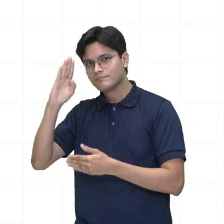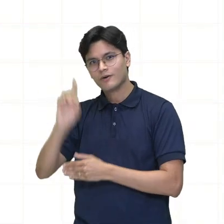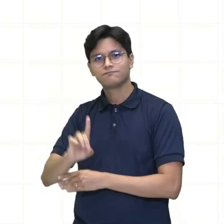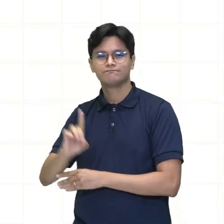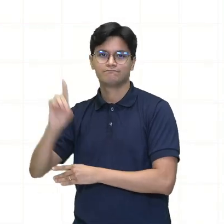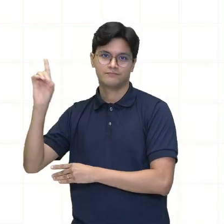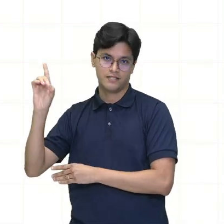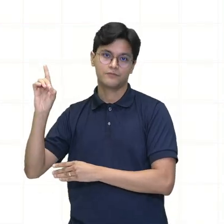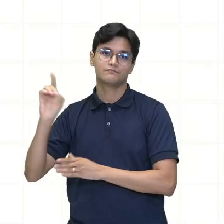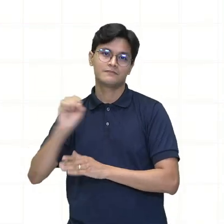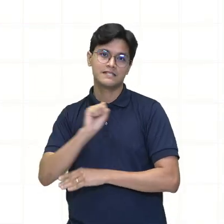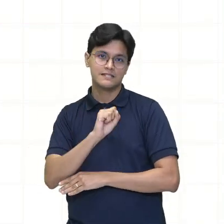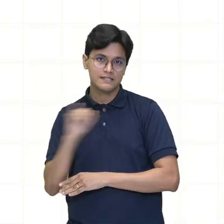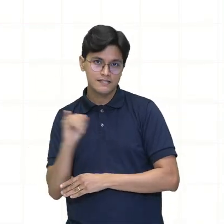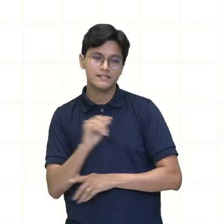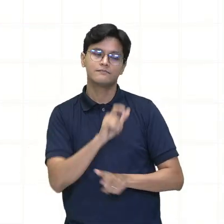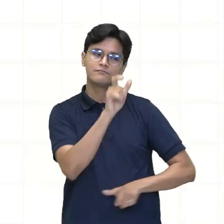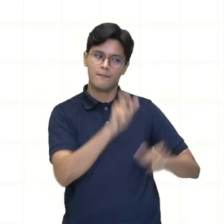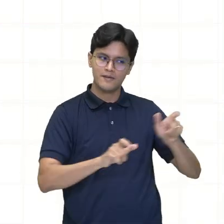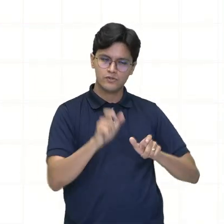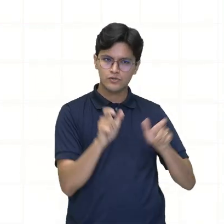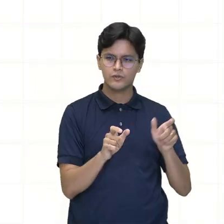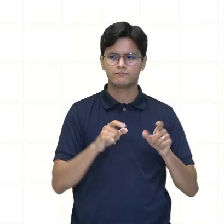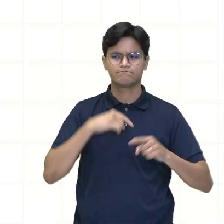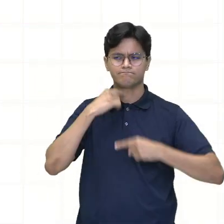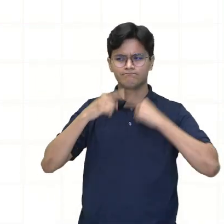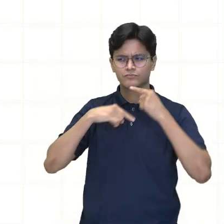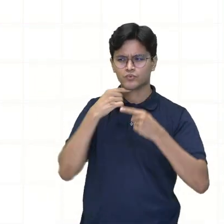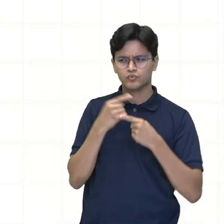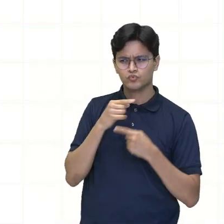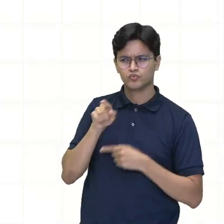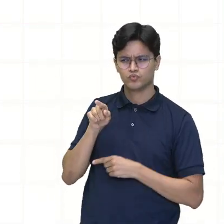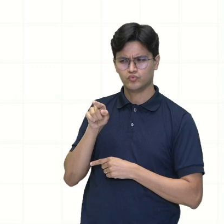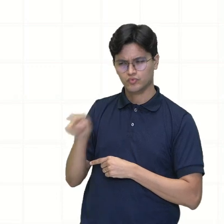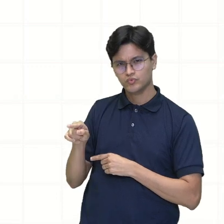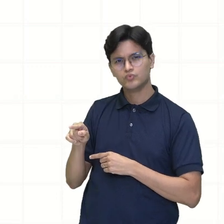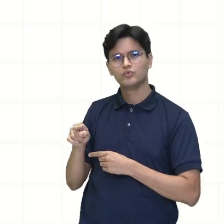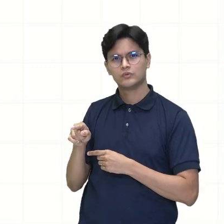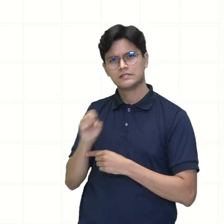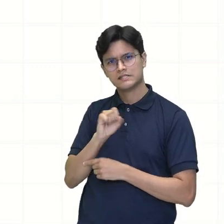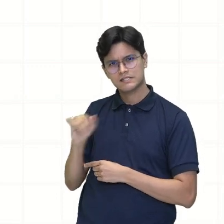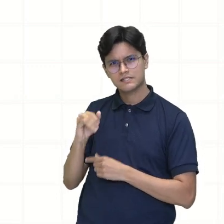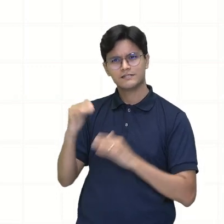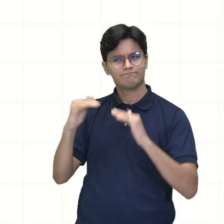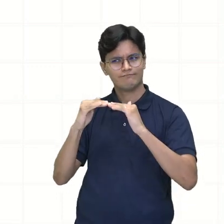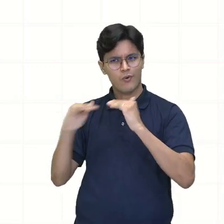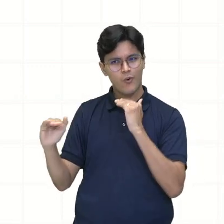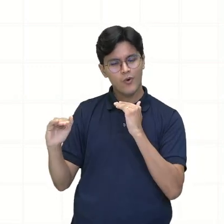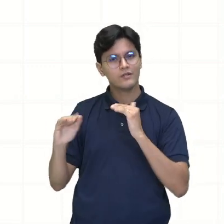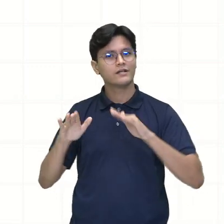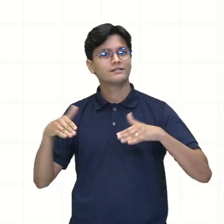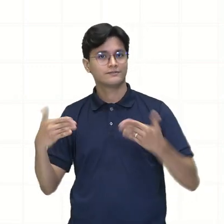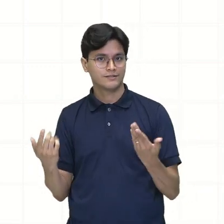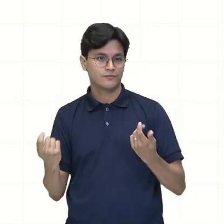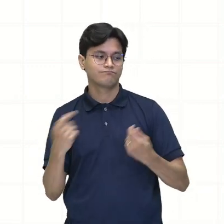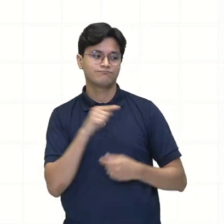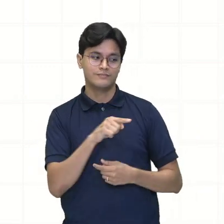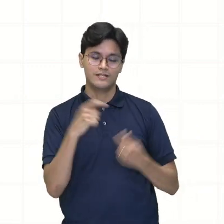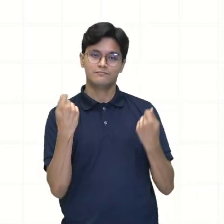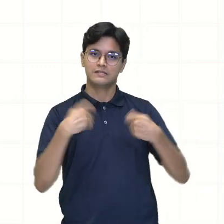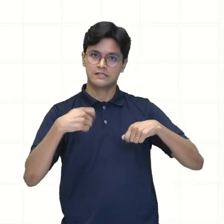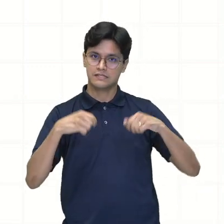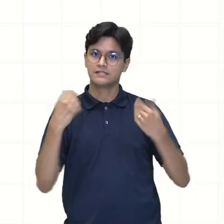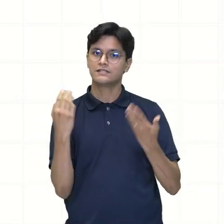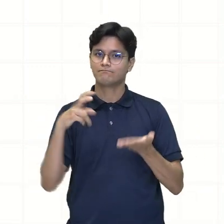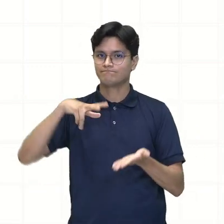inserido nessa vontade era considerado um pecador e deveria pagar por isso, certo? Ele iria passar por um processo de disciplina